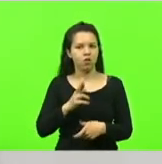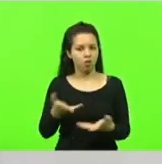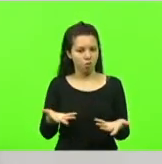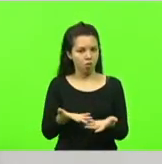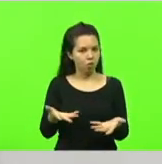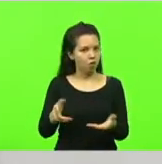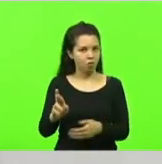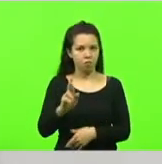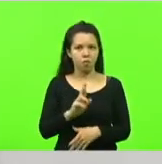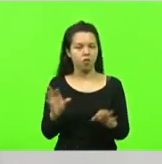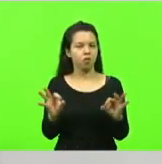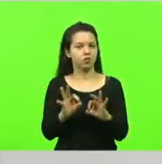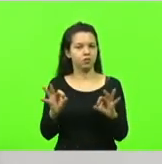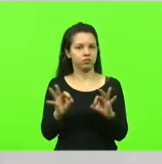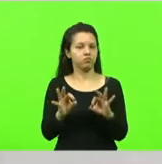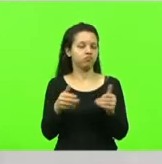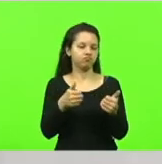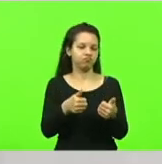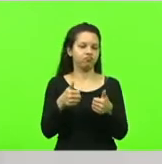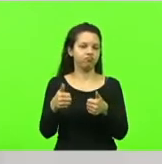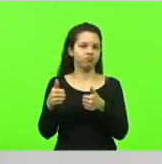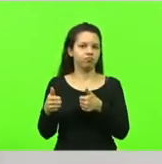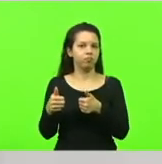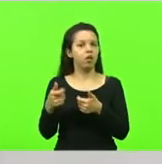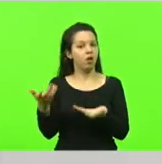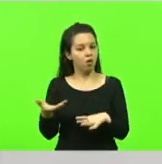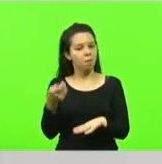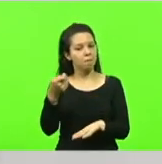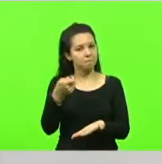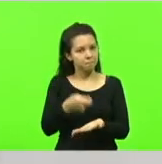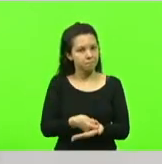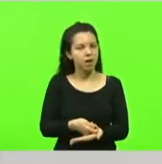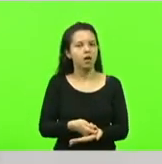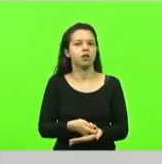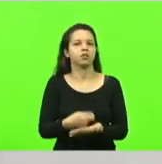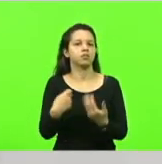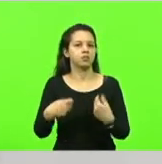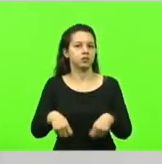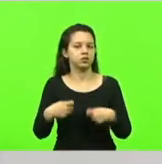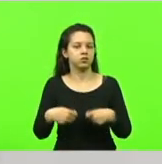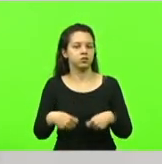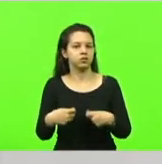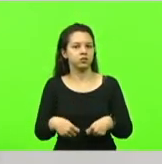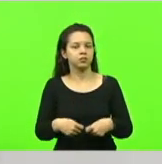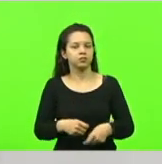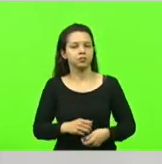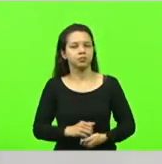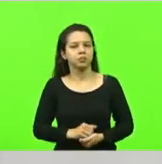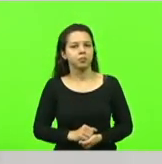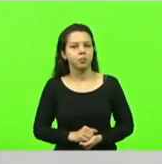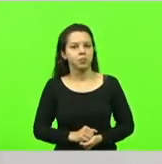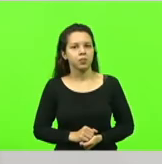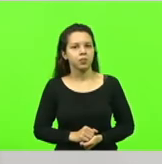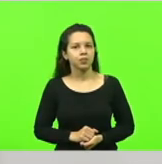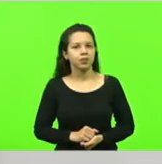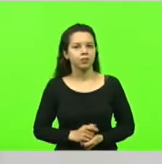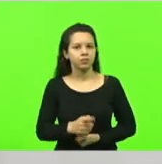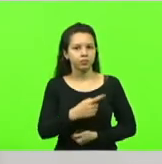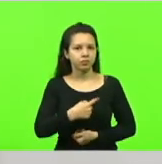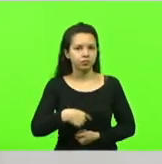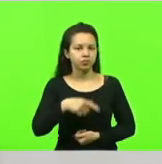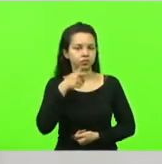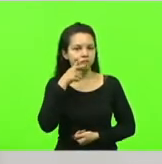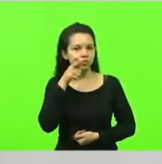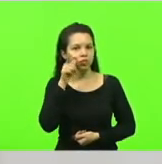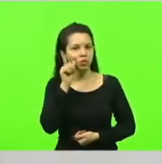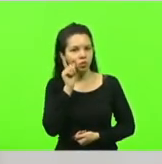bem. Agora pague o que está devendo. Pague o que está devendo. Nós tivemos ontem uma